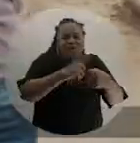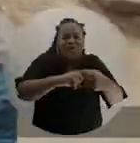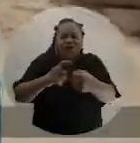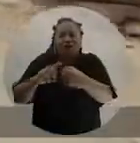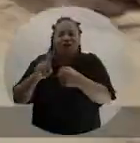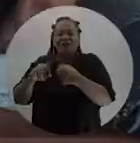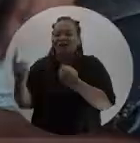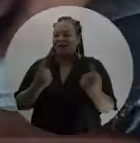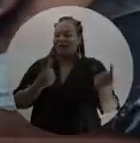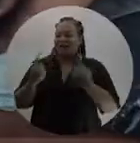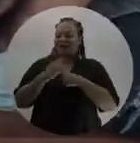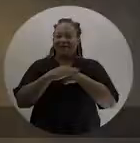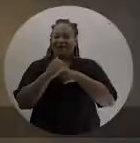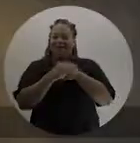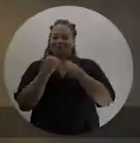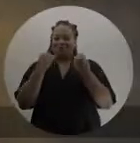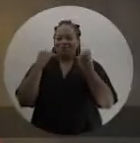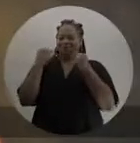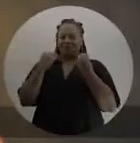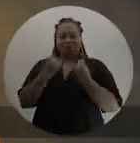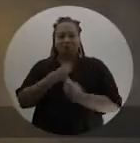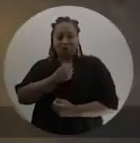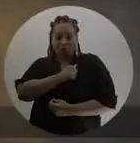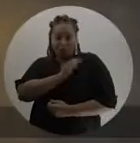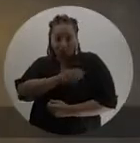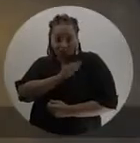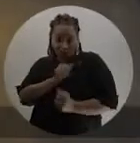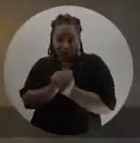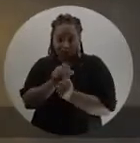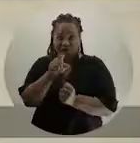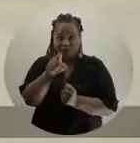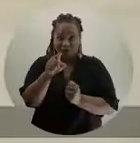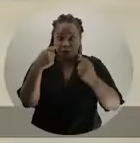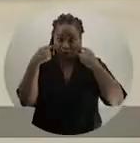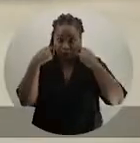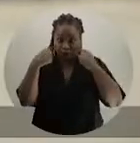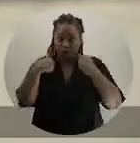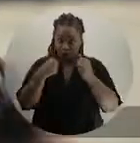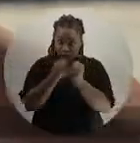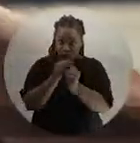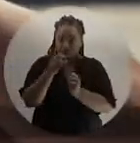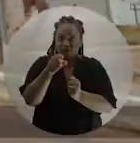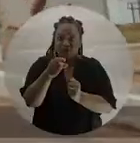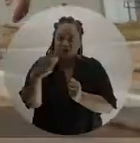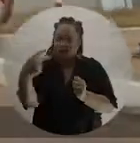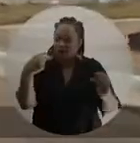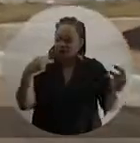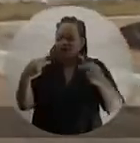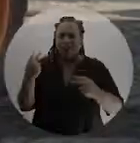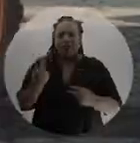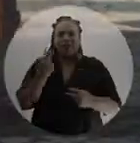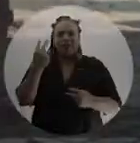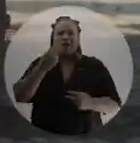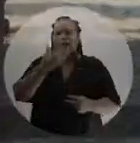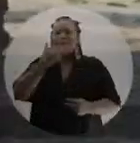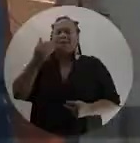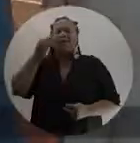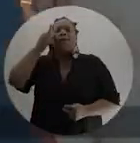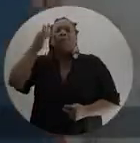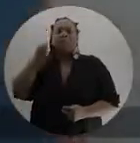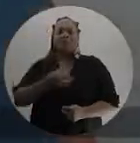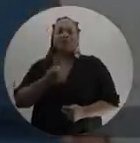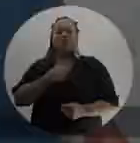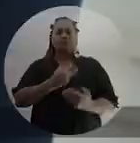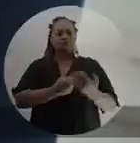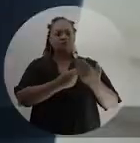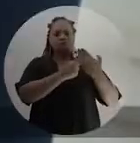sempre recebido com muito carinho. No fundo do meu coração, tô com você. Bruno, tô com você. Esse reconhecimento é a melhor